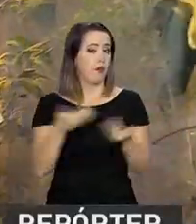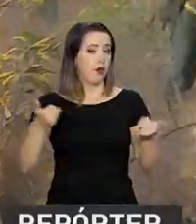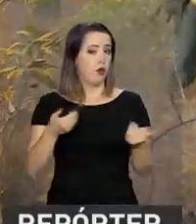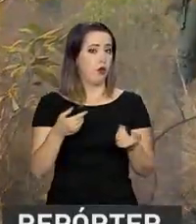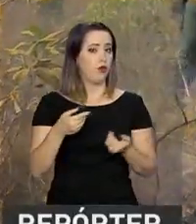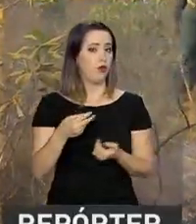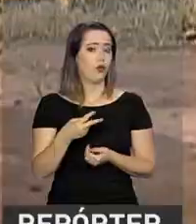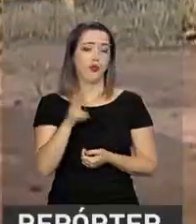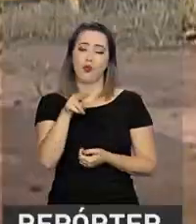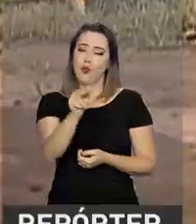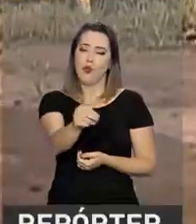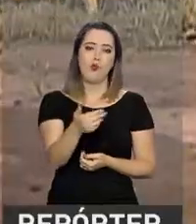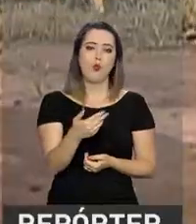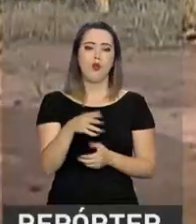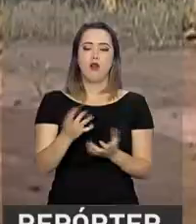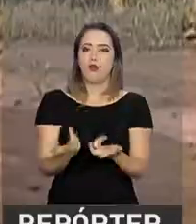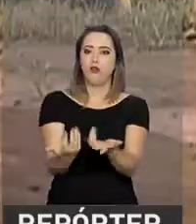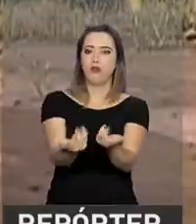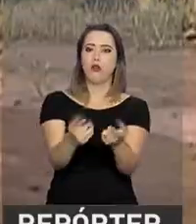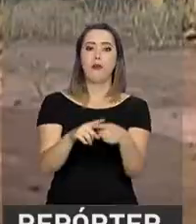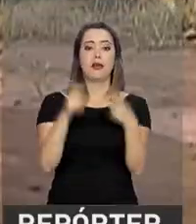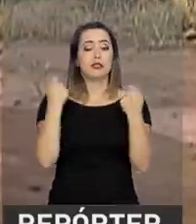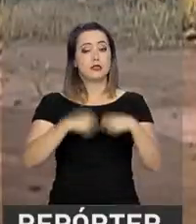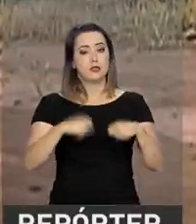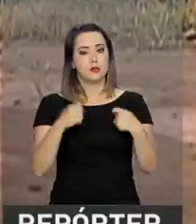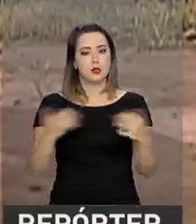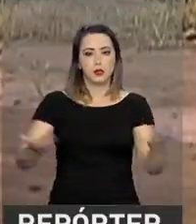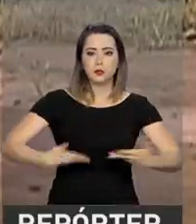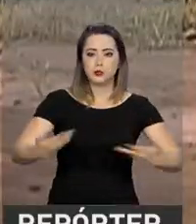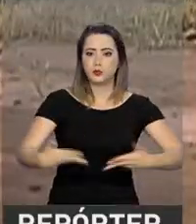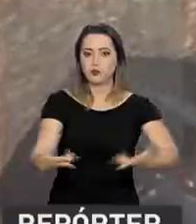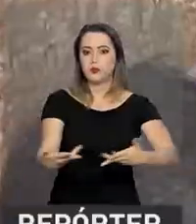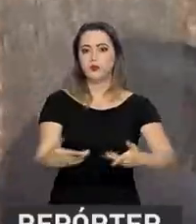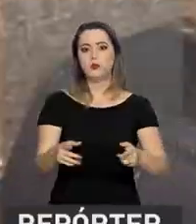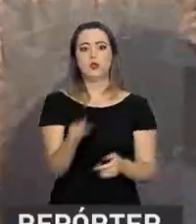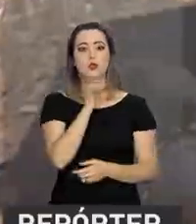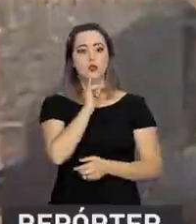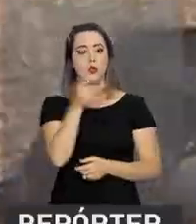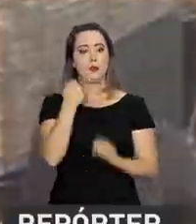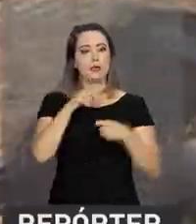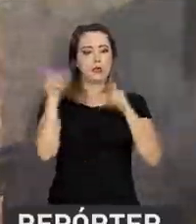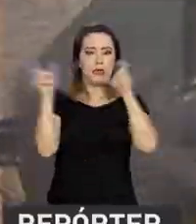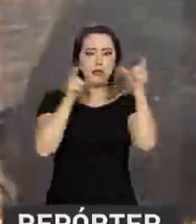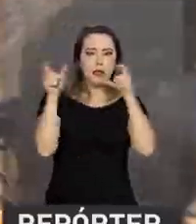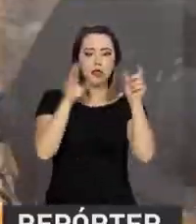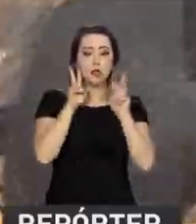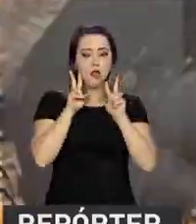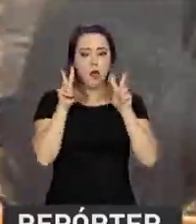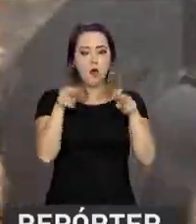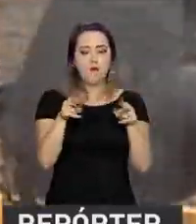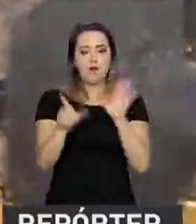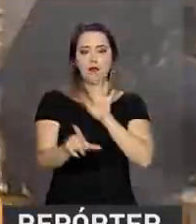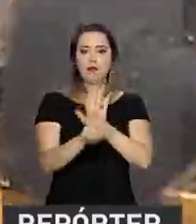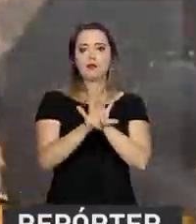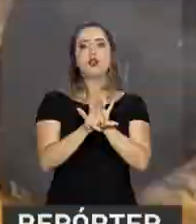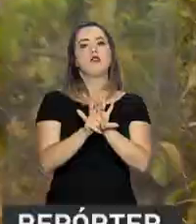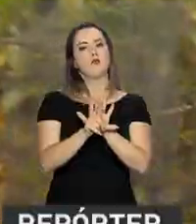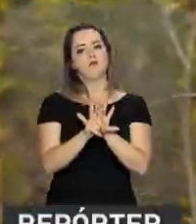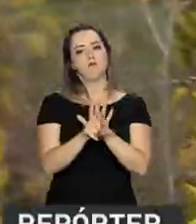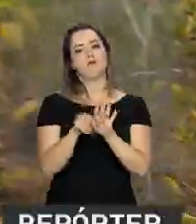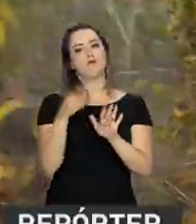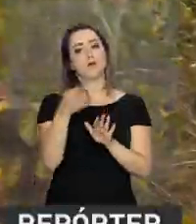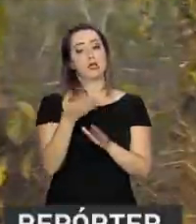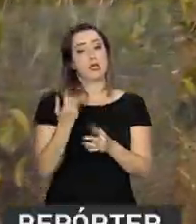é não usar o fogo. Mas se a queimada for necessária para a colheita, por exemplo, é bom ficar de olho na legislação do estado em que mora.